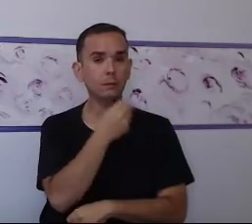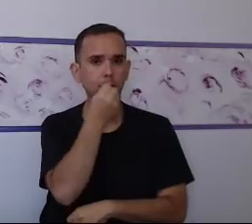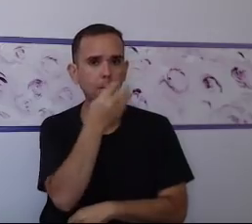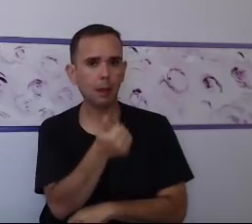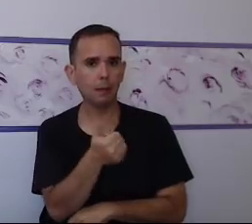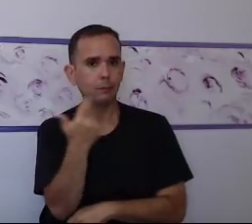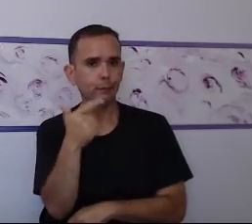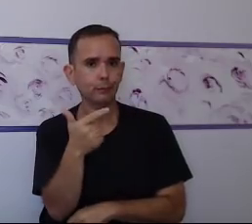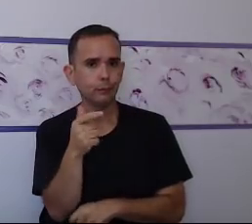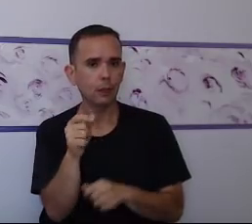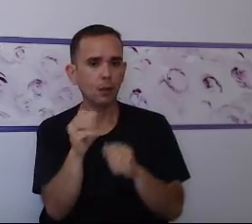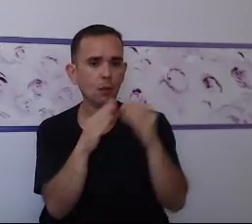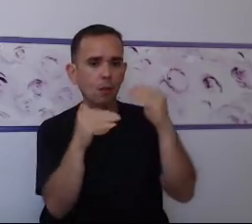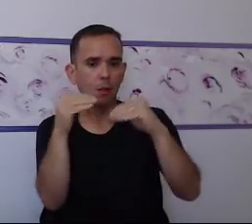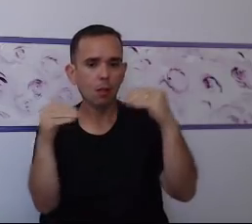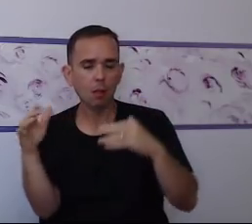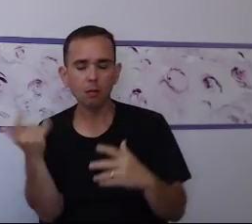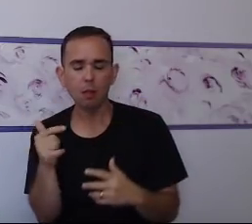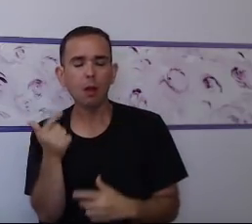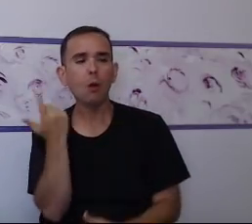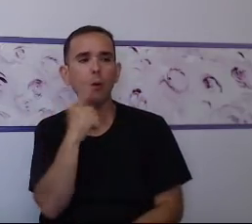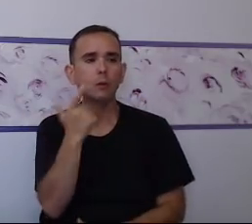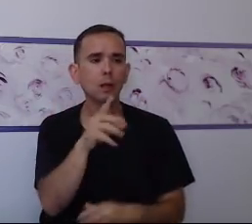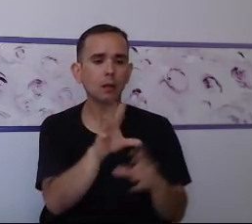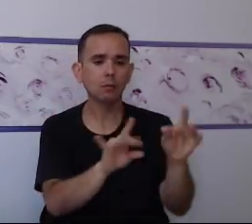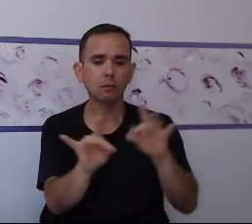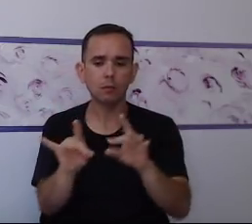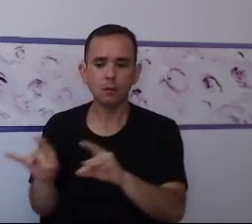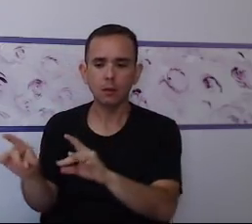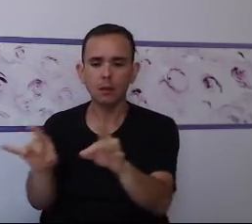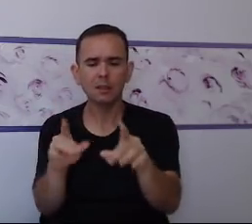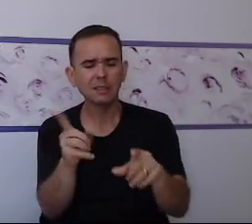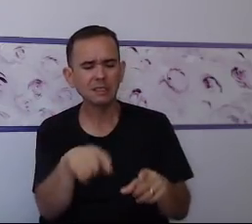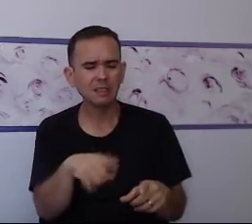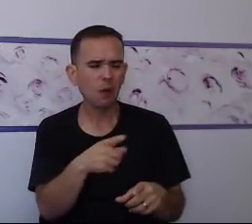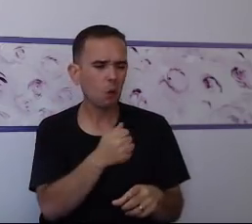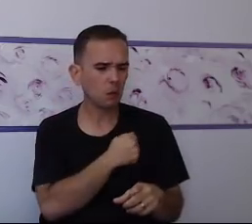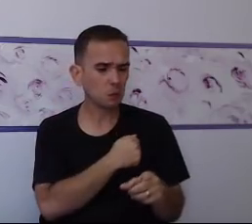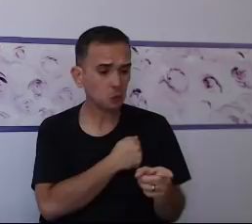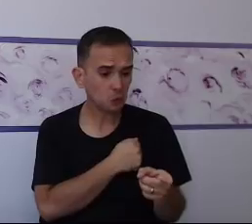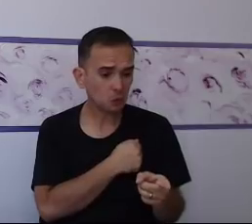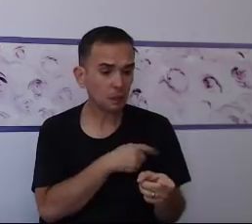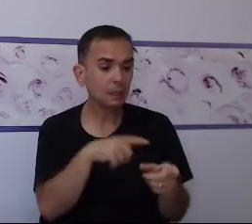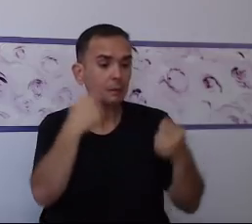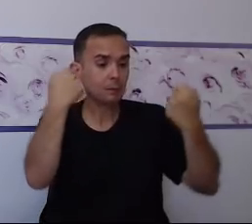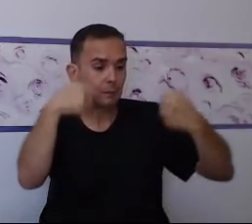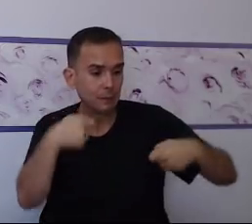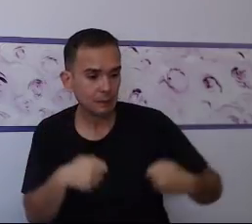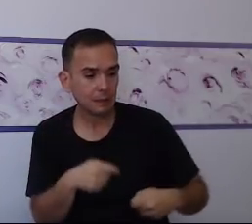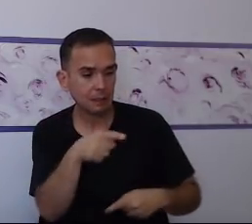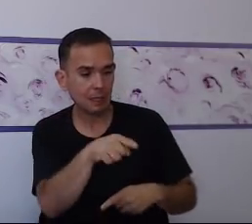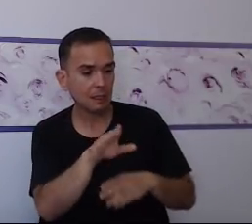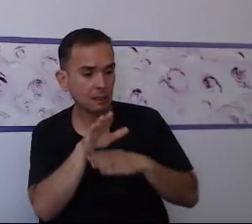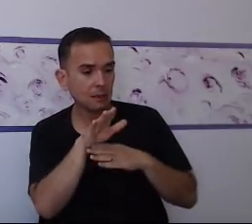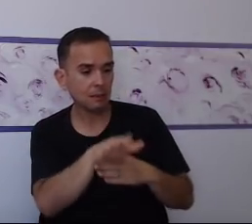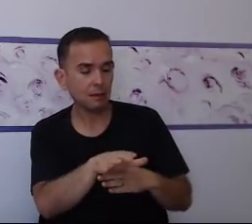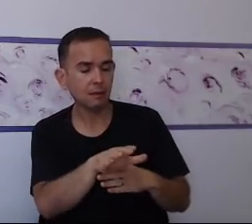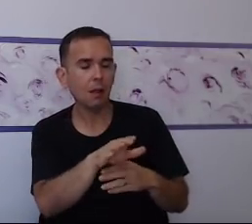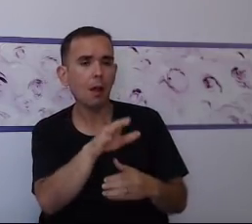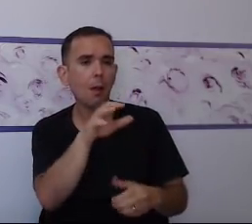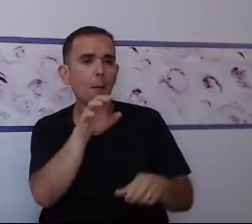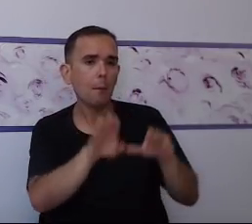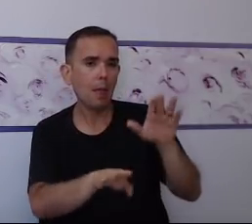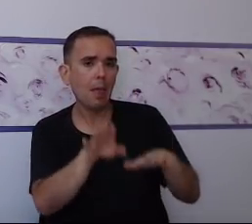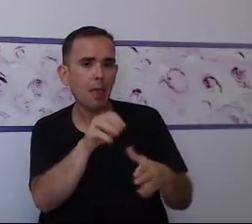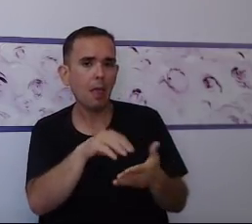ele não tem tanta flutuação de tônus, ele consegue manipular bem. Mas se é um aluno que necessita dessa alteração do peso, a gente já